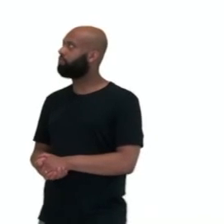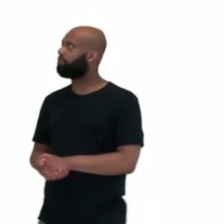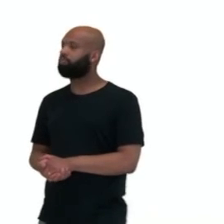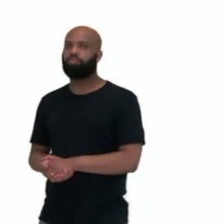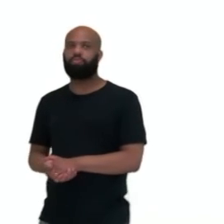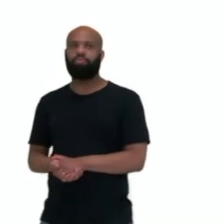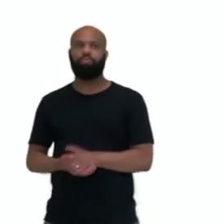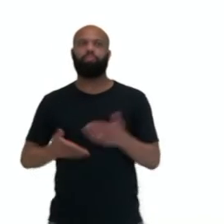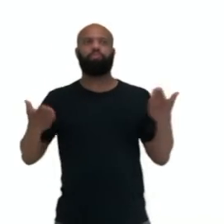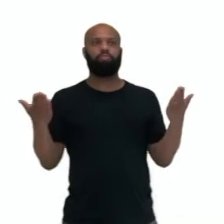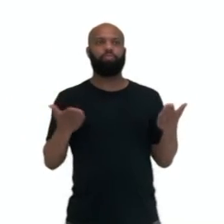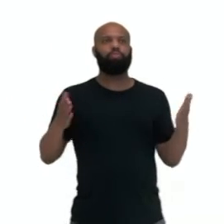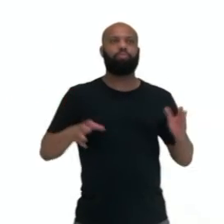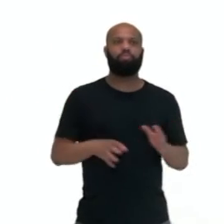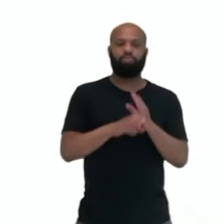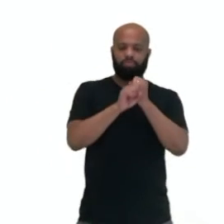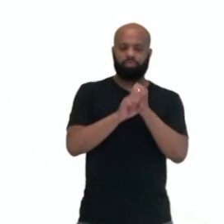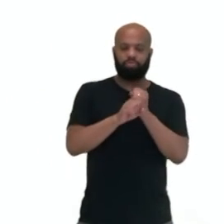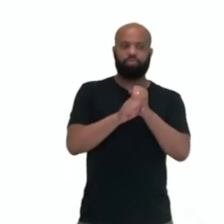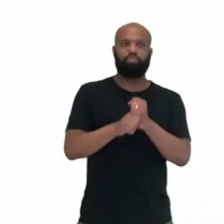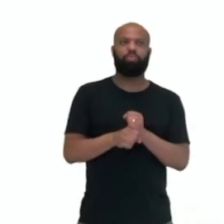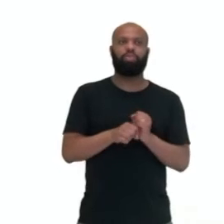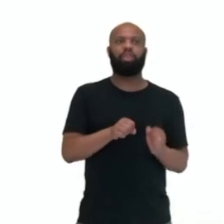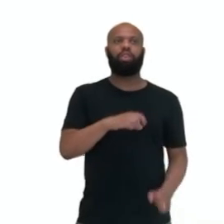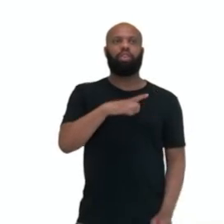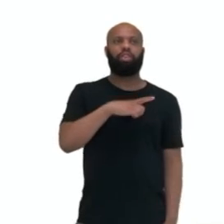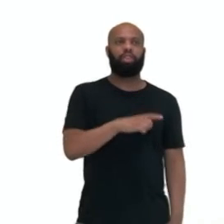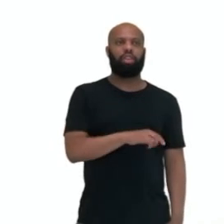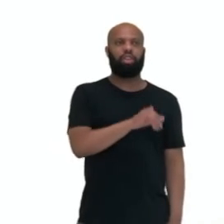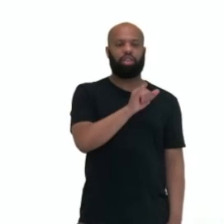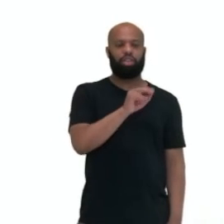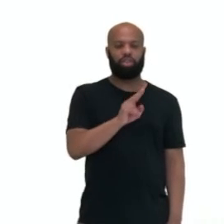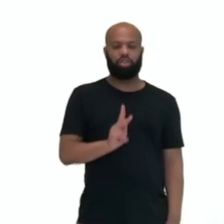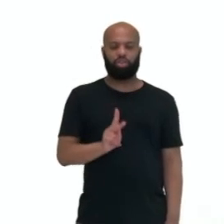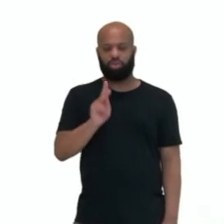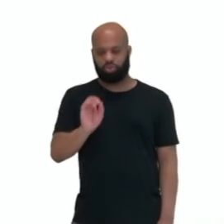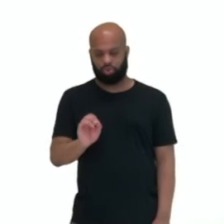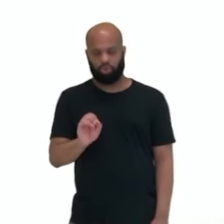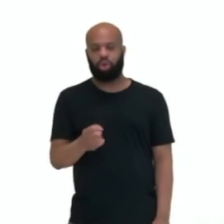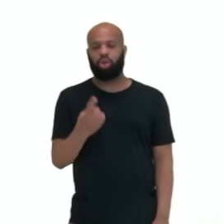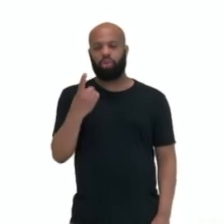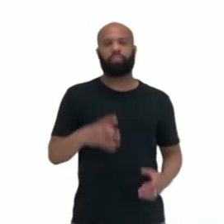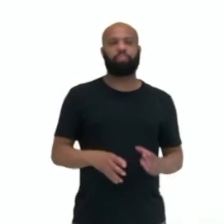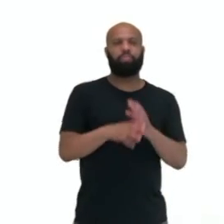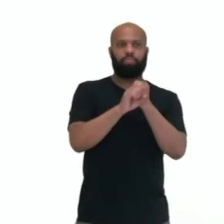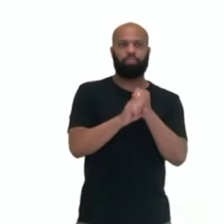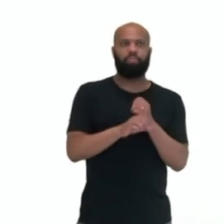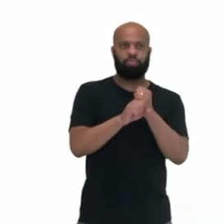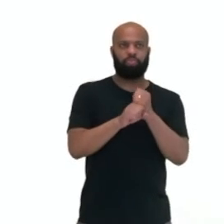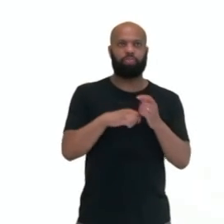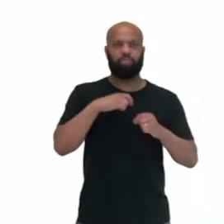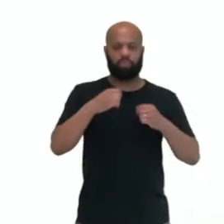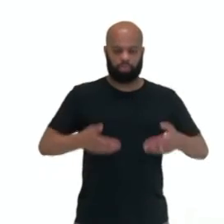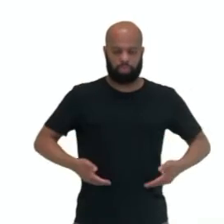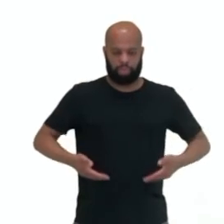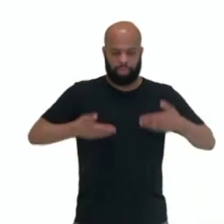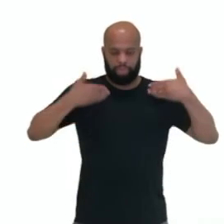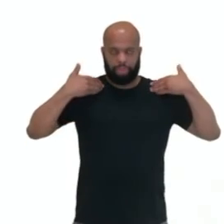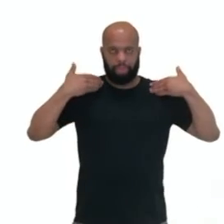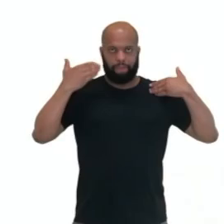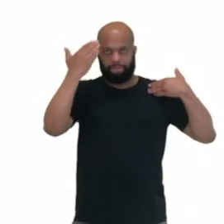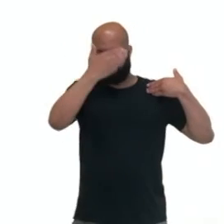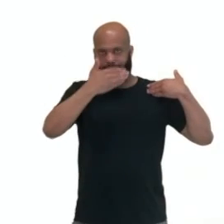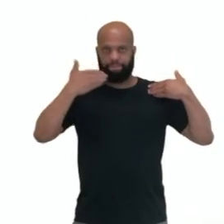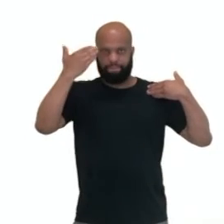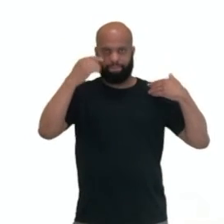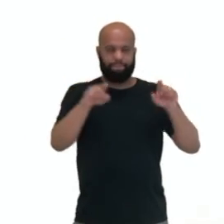Então vamos para a pontuação. Então a gente tem o Yuko, que é 1 ponto. É soco na área do abdômen, peito, rosto